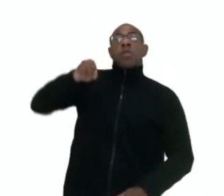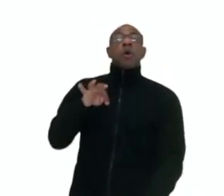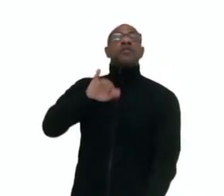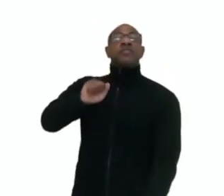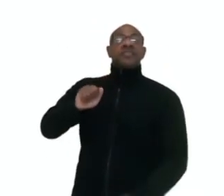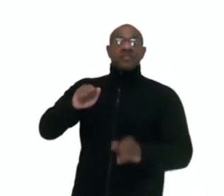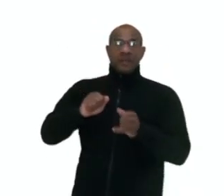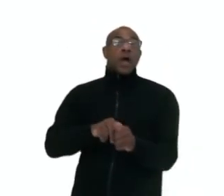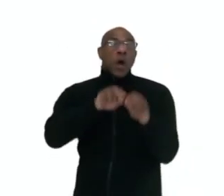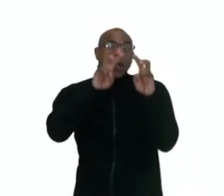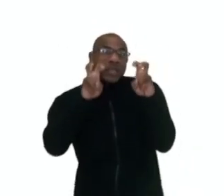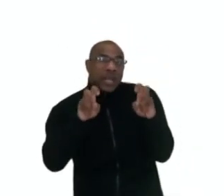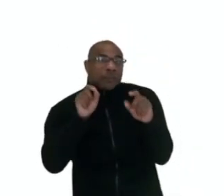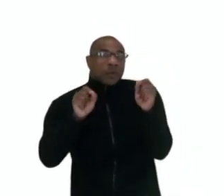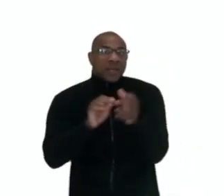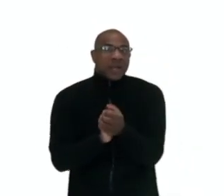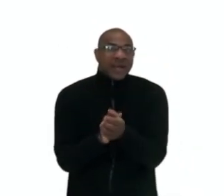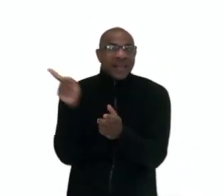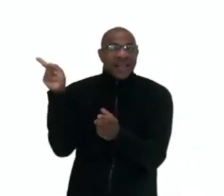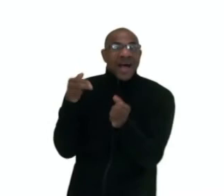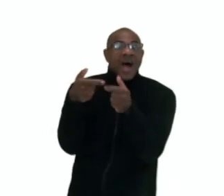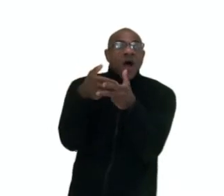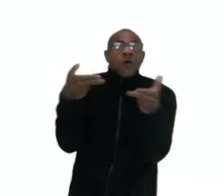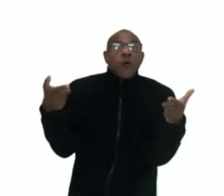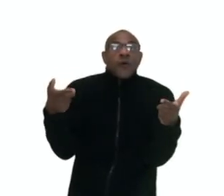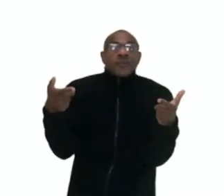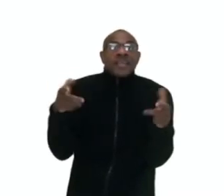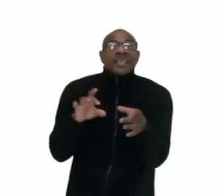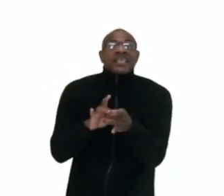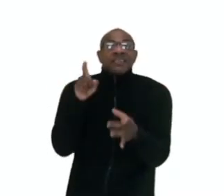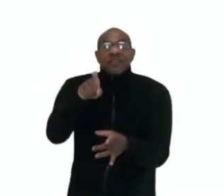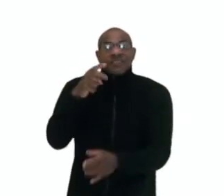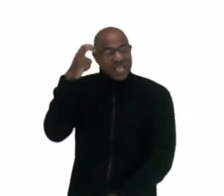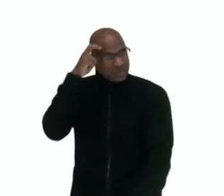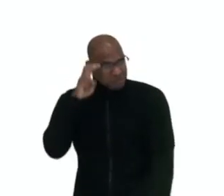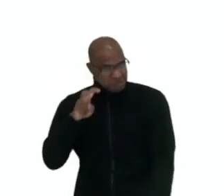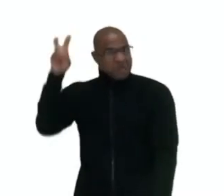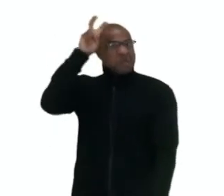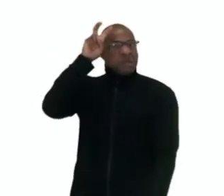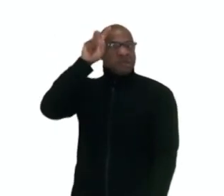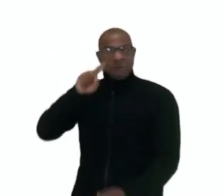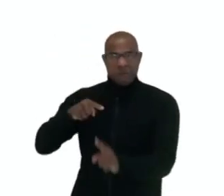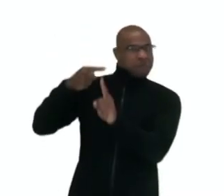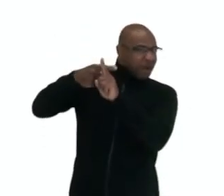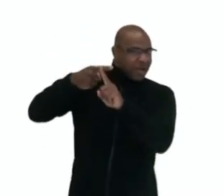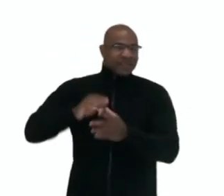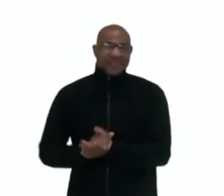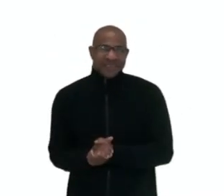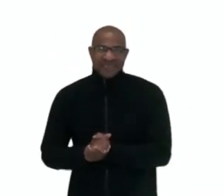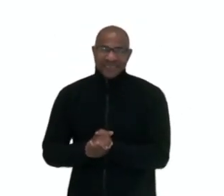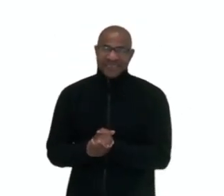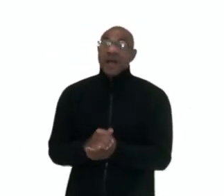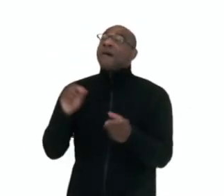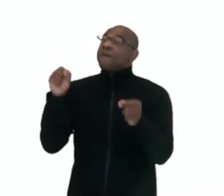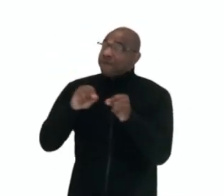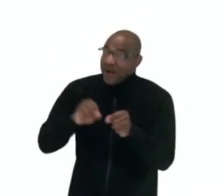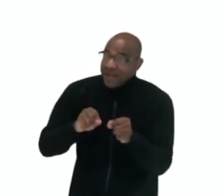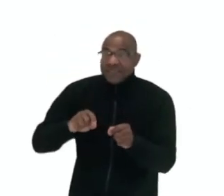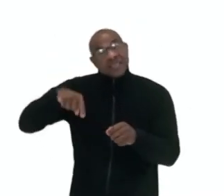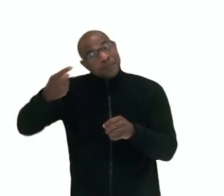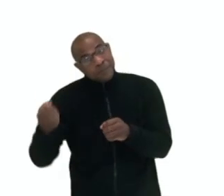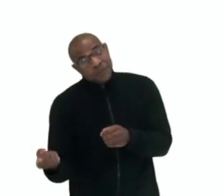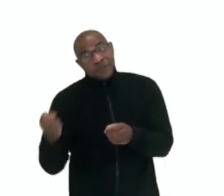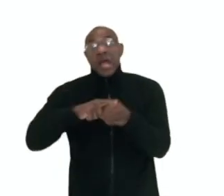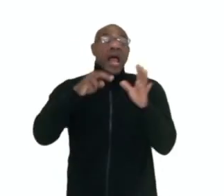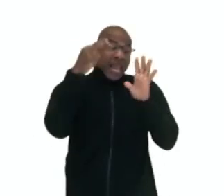seguinte temática: coisas que deixam você mais inteligente. Ok? Faz aí, lê